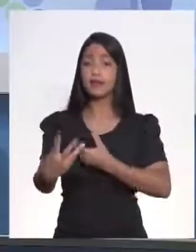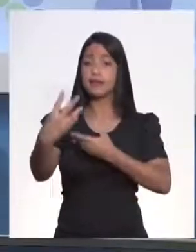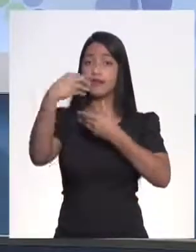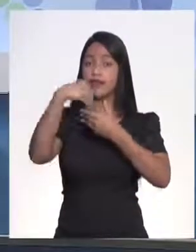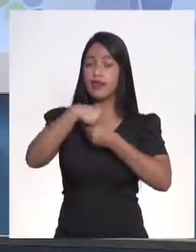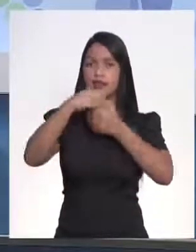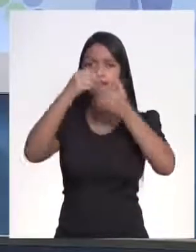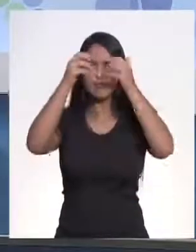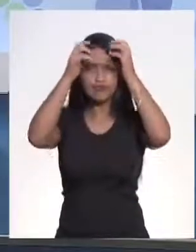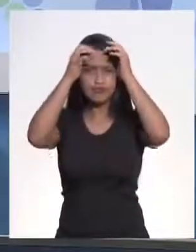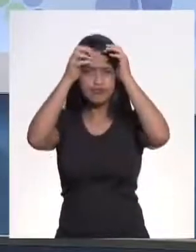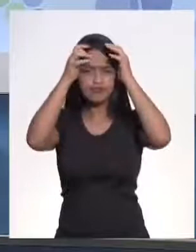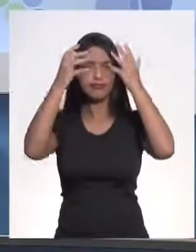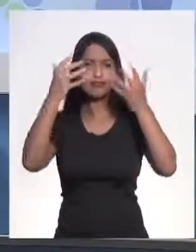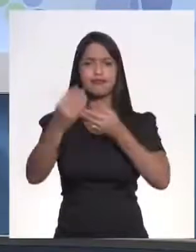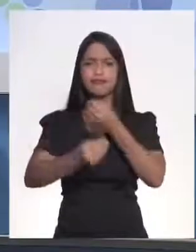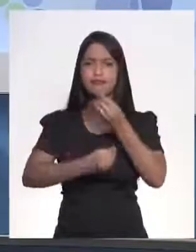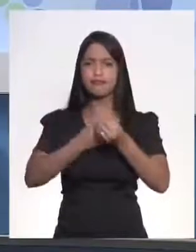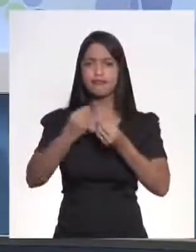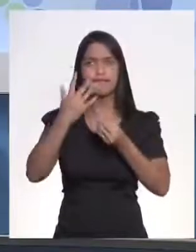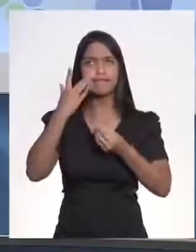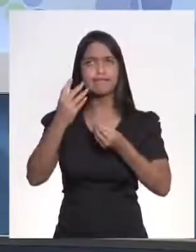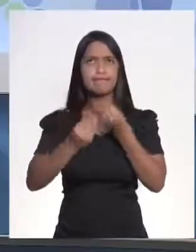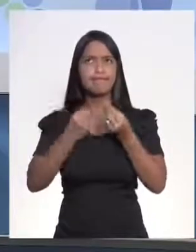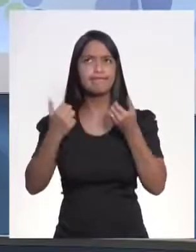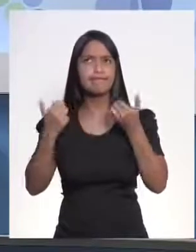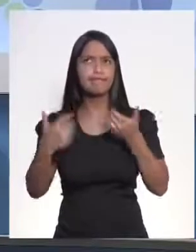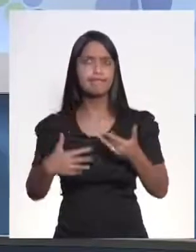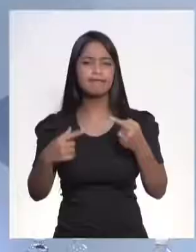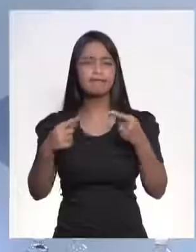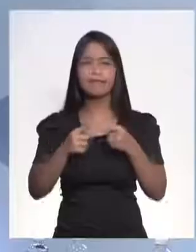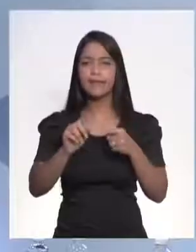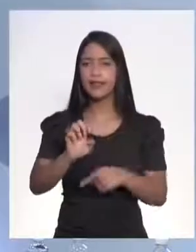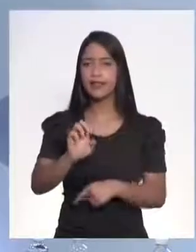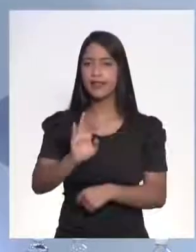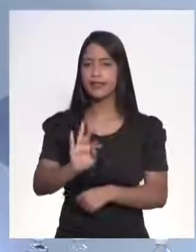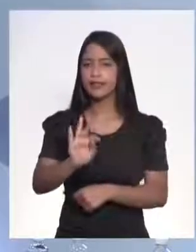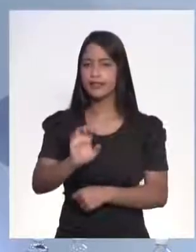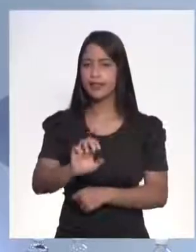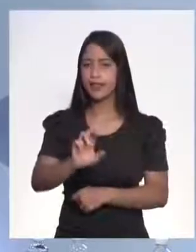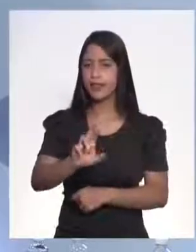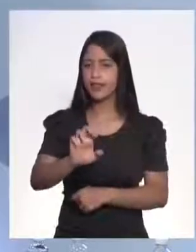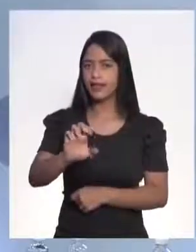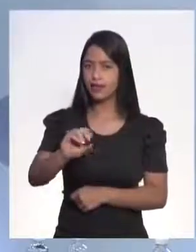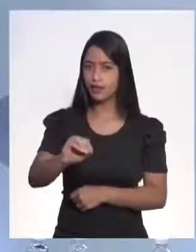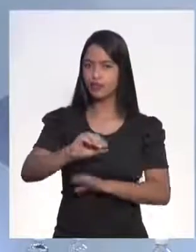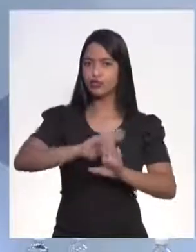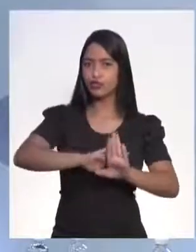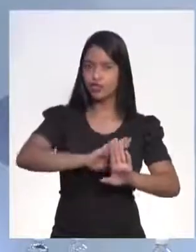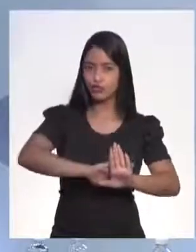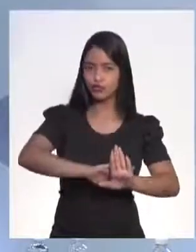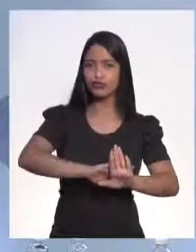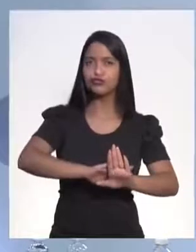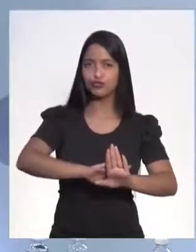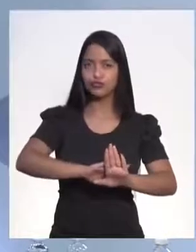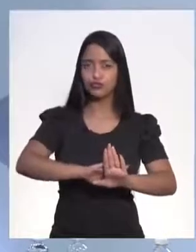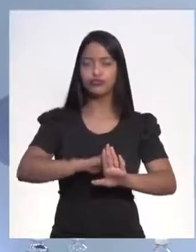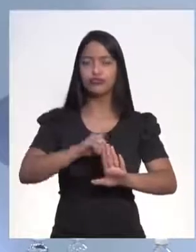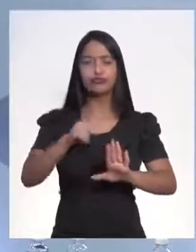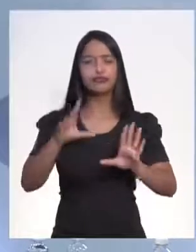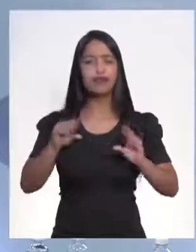espírito não sei como vocês vão falar essa coisa mais etérea quando a gente fala do etéreo do subjetivo aquilo que é